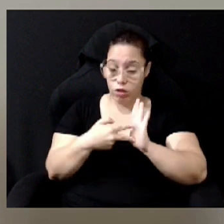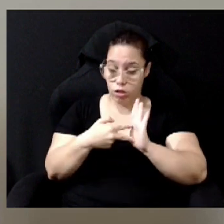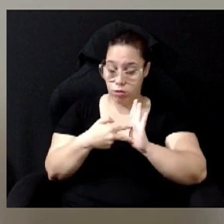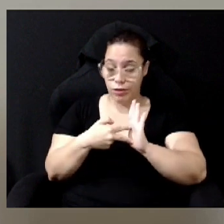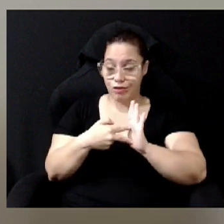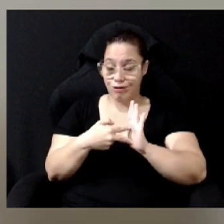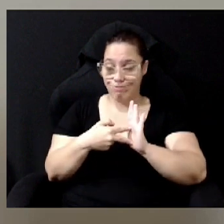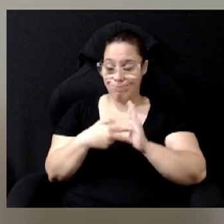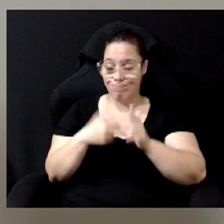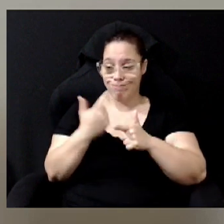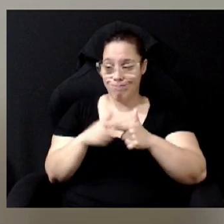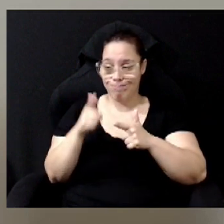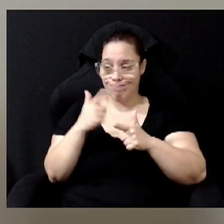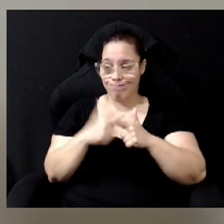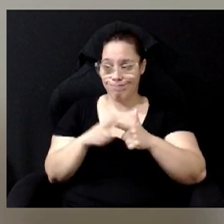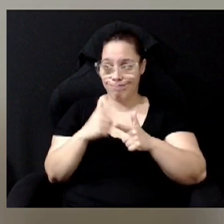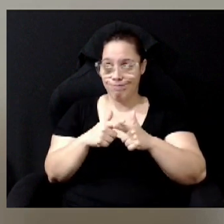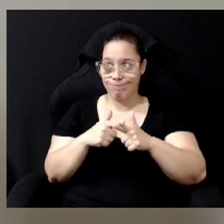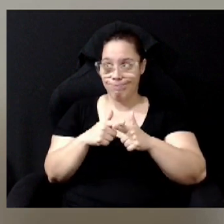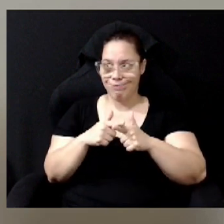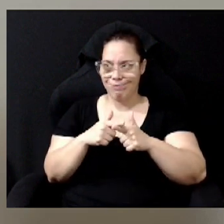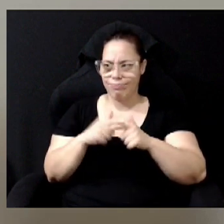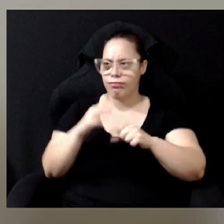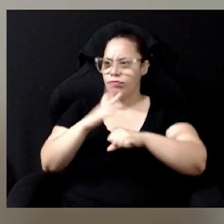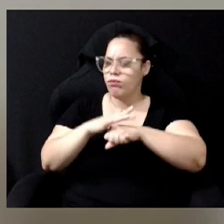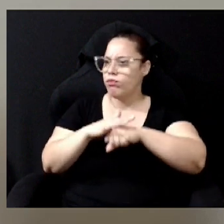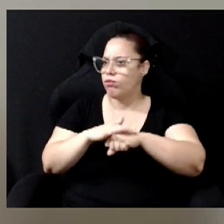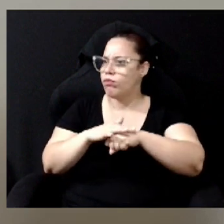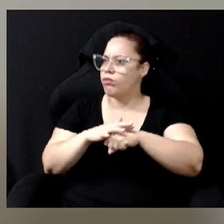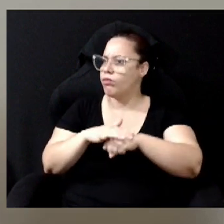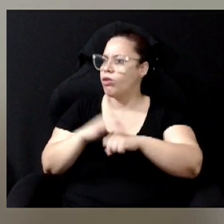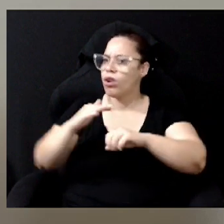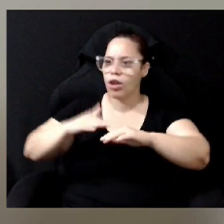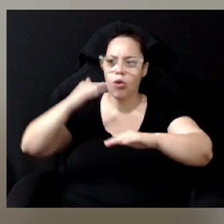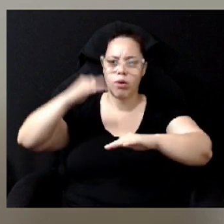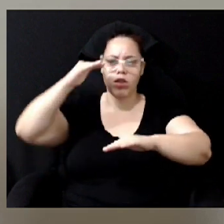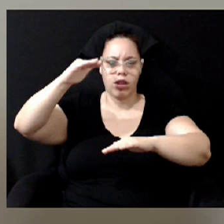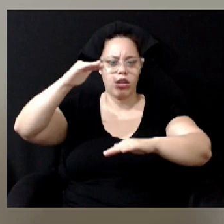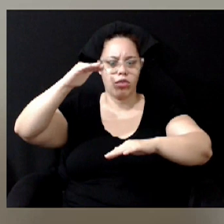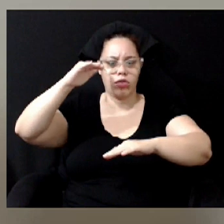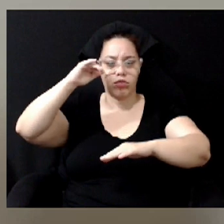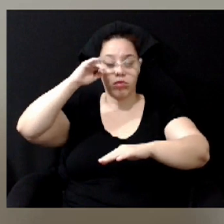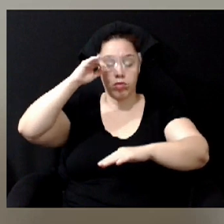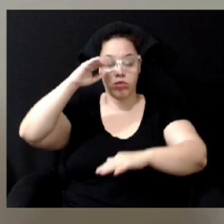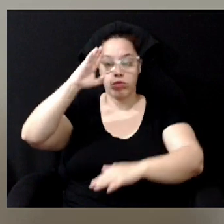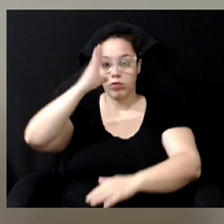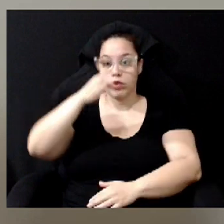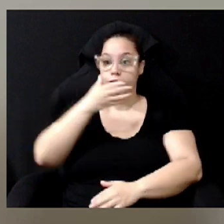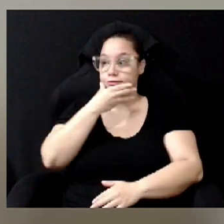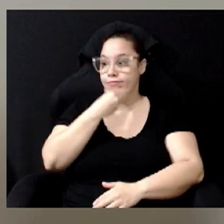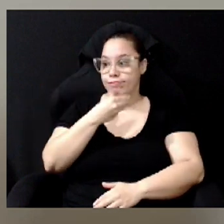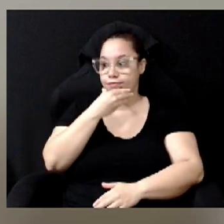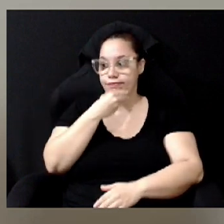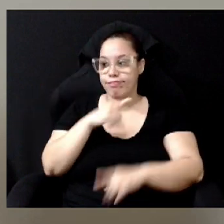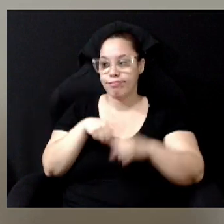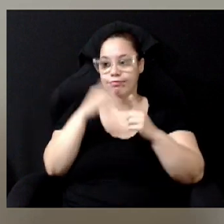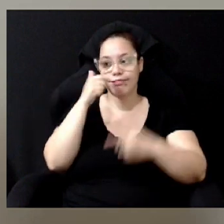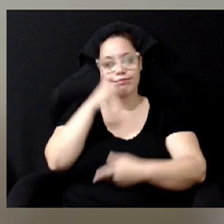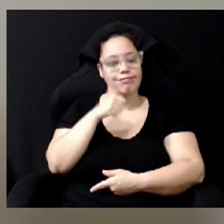a ocorrência dessas doenças está aumentando muito, principalmente em homens, mas as mulheres não